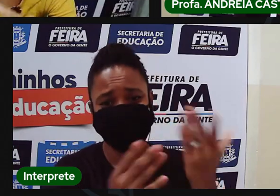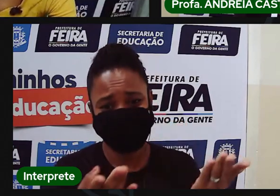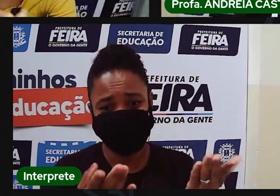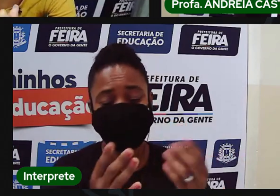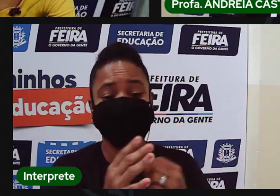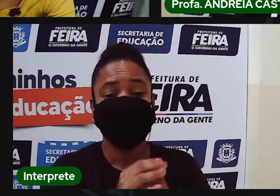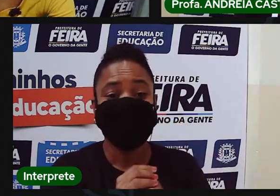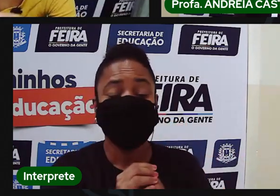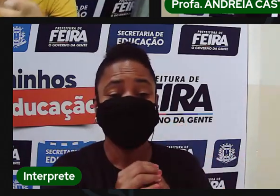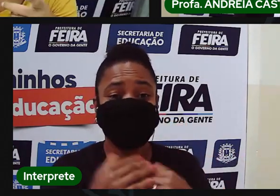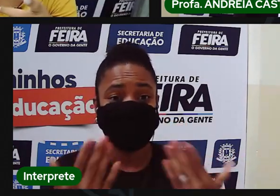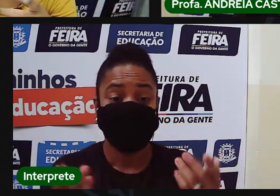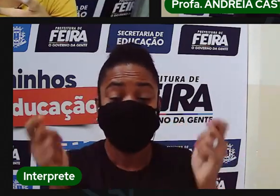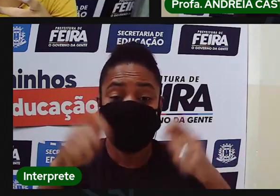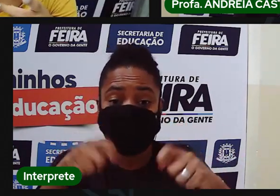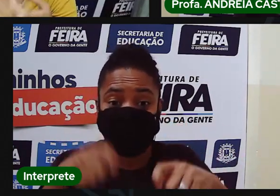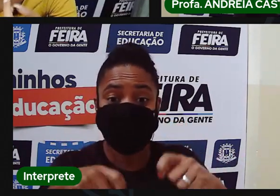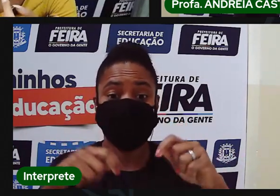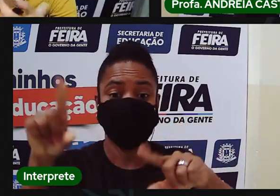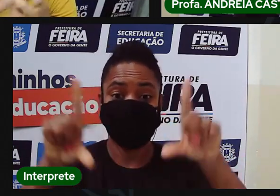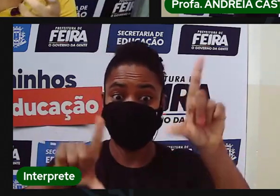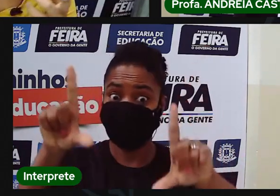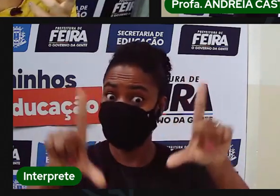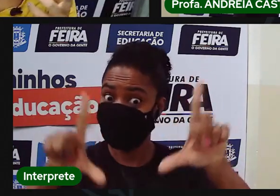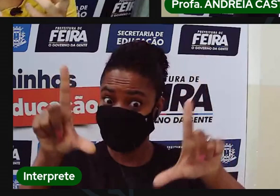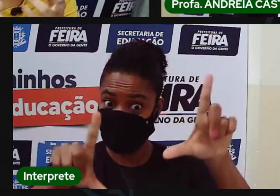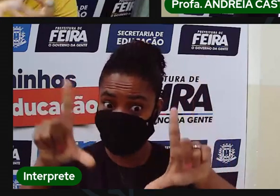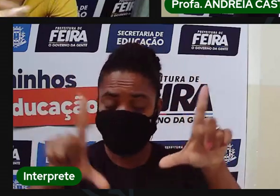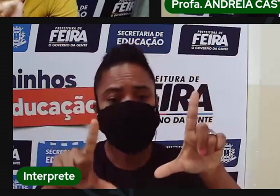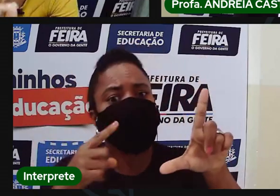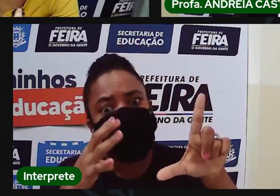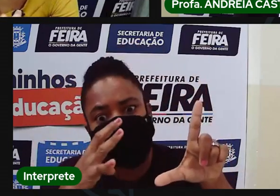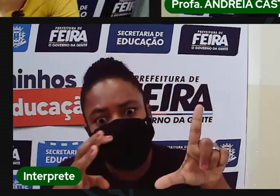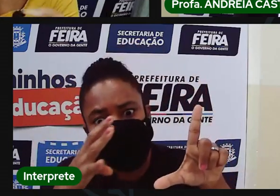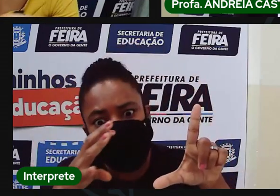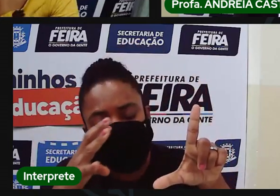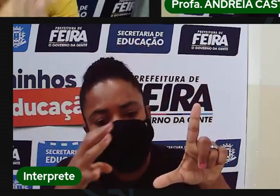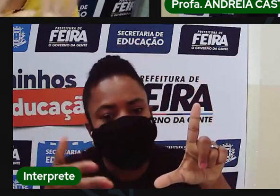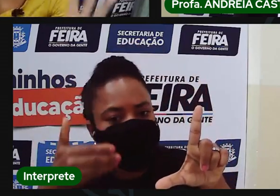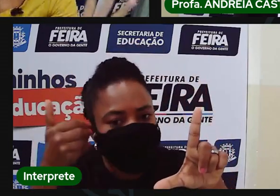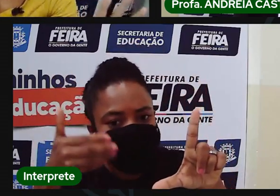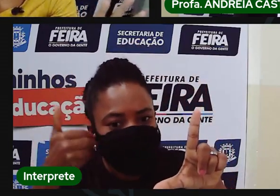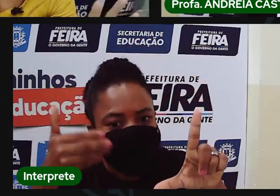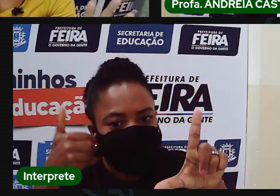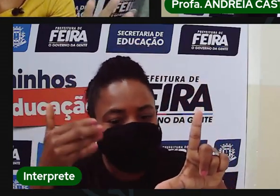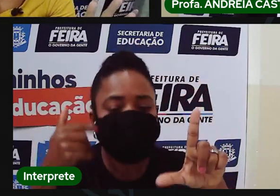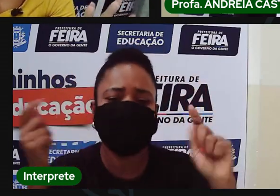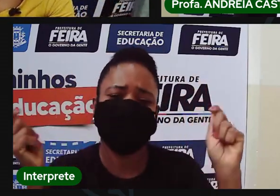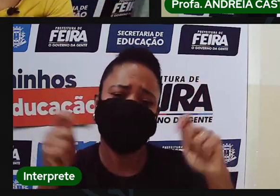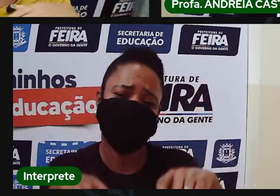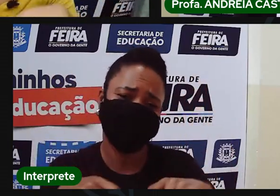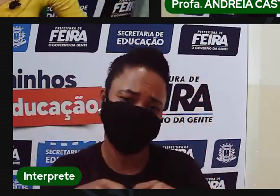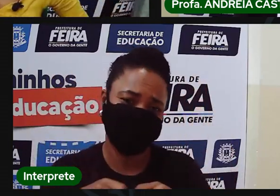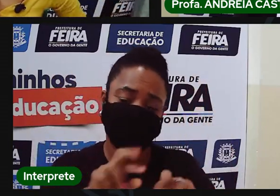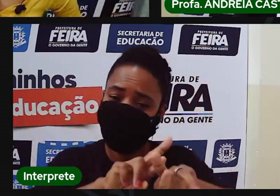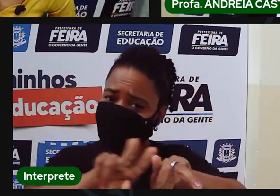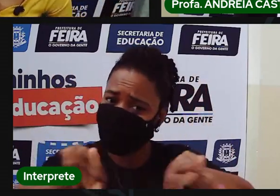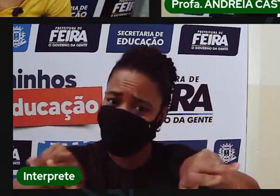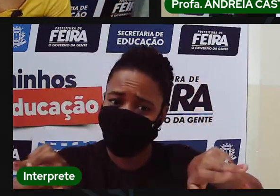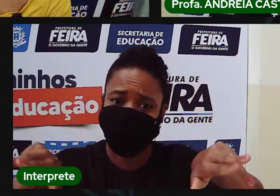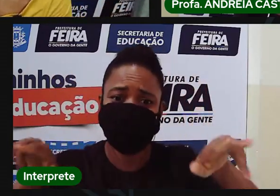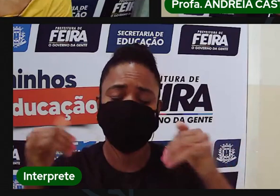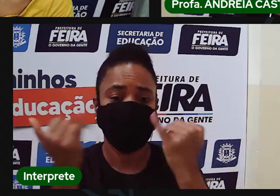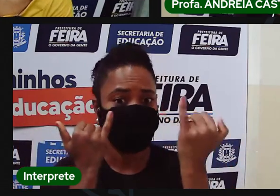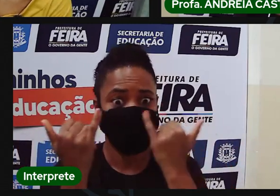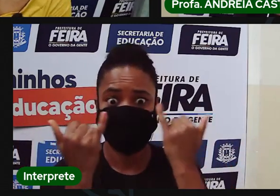um programa na TV, né, que fale sobre isso, a gente tem outros canais também, outros meios de